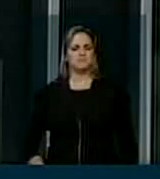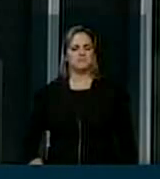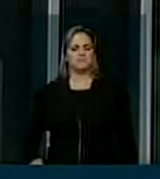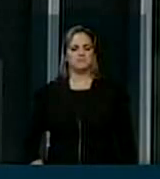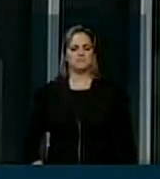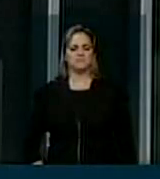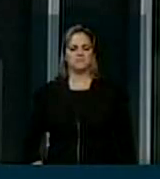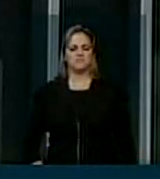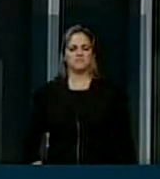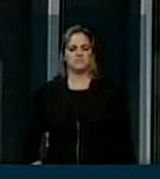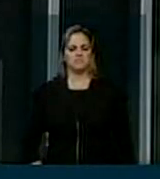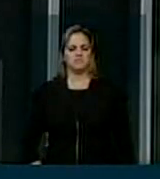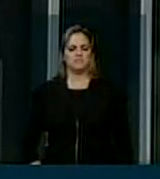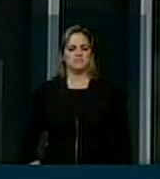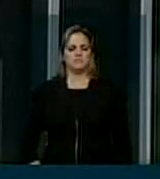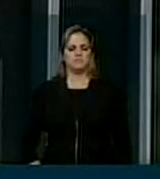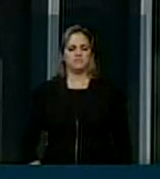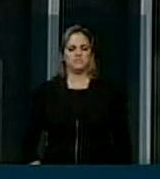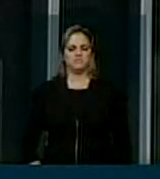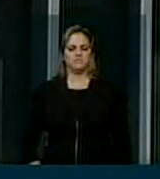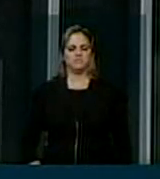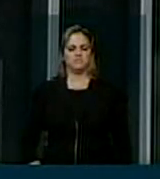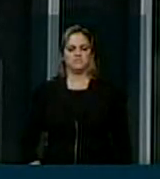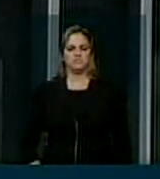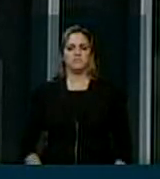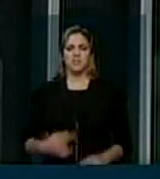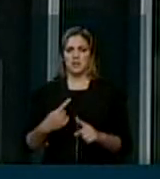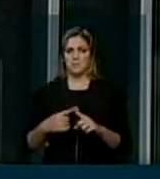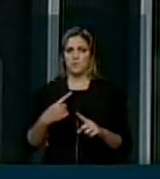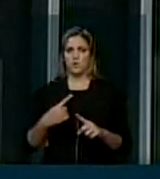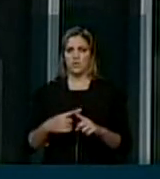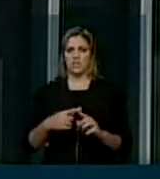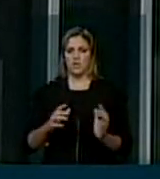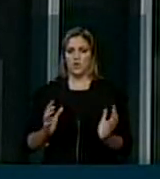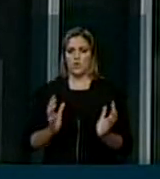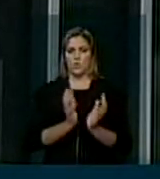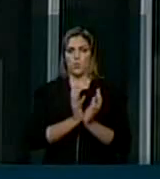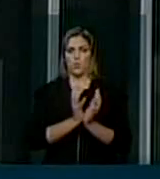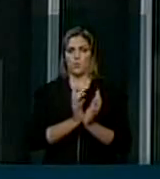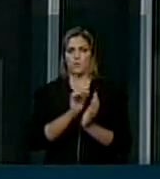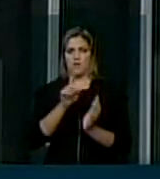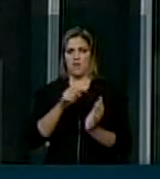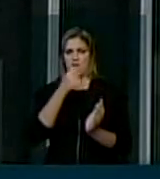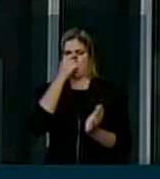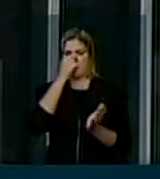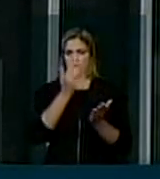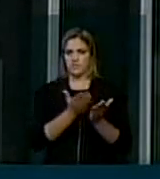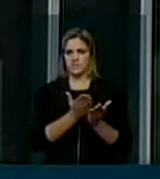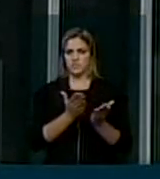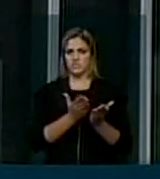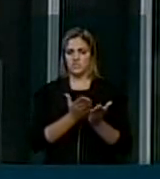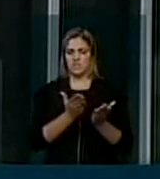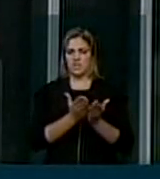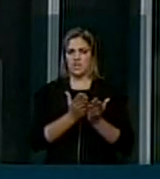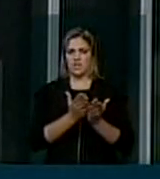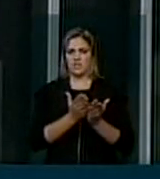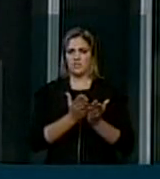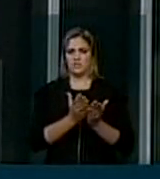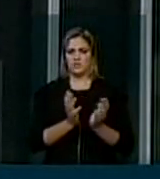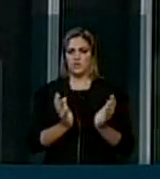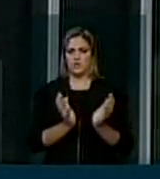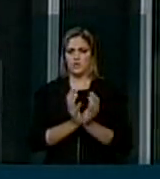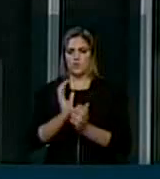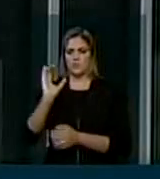Quantas vezes o fato de se pertencer a uma bancada evangélica, fazer parte de uma